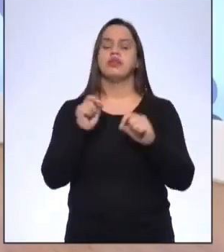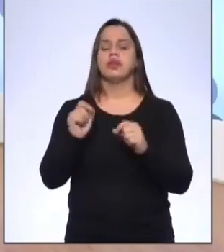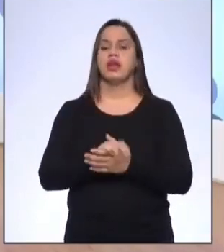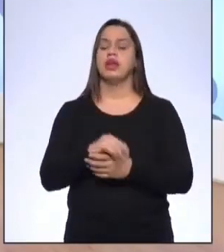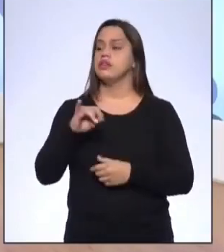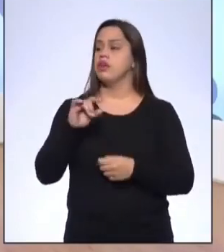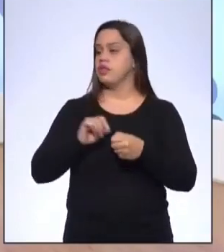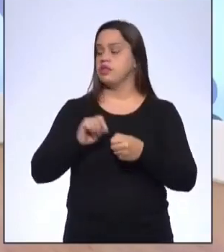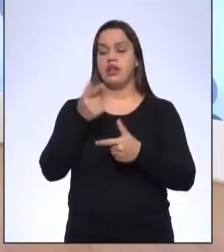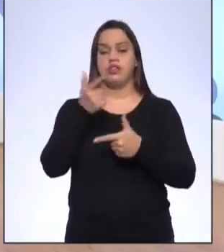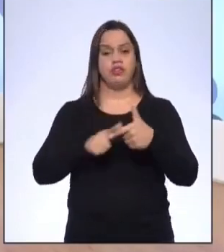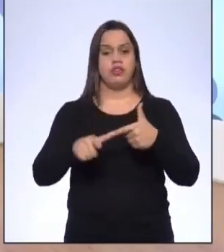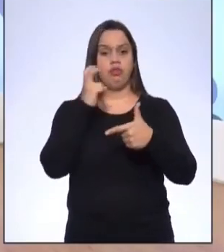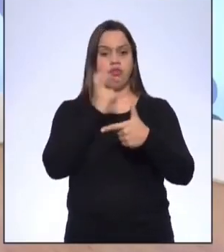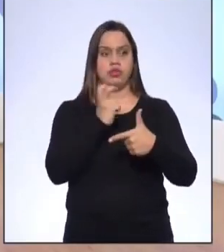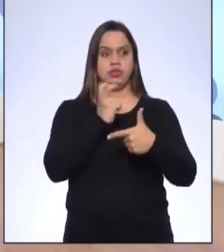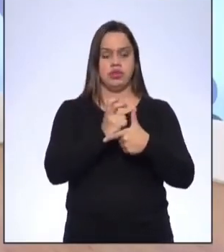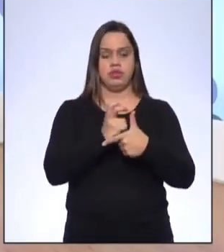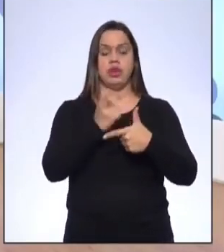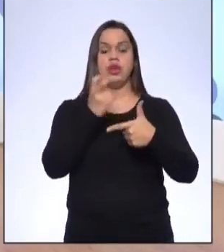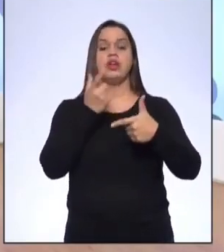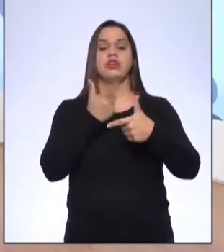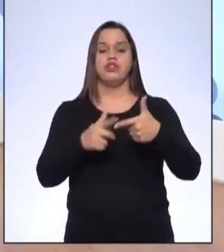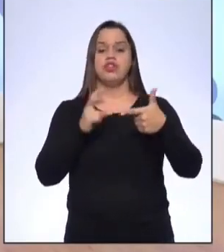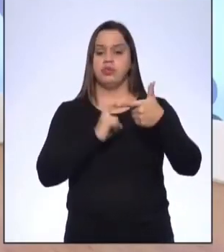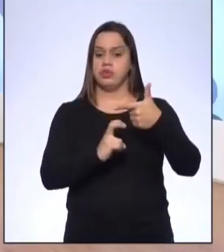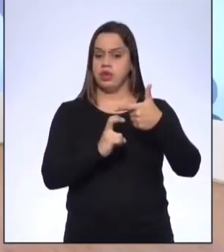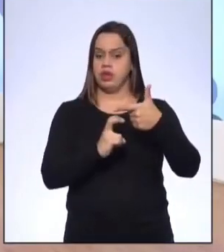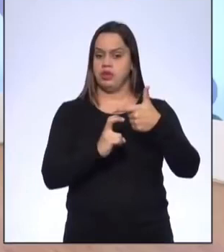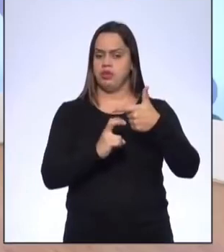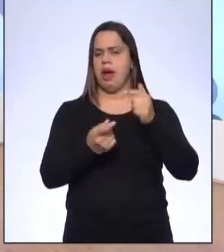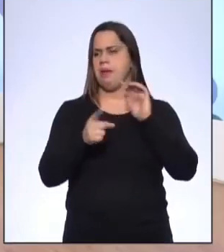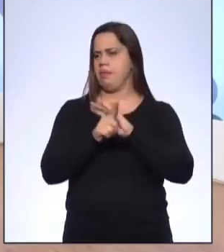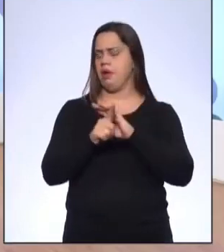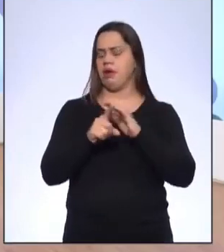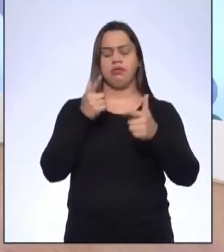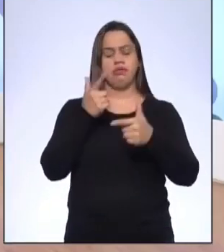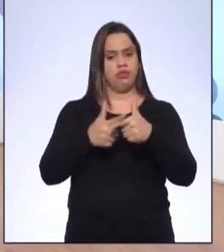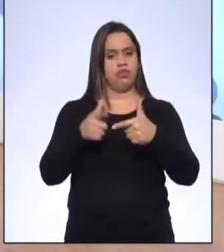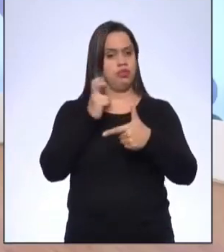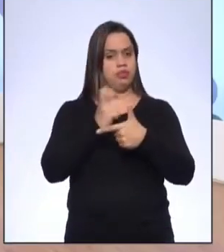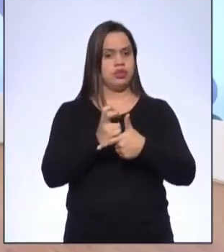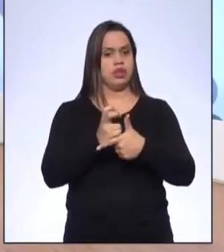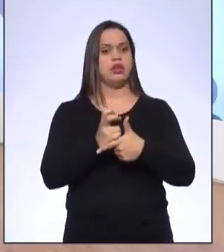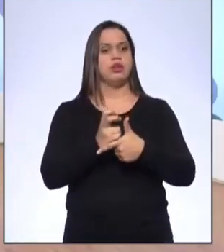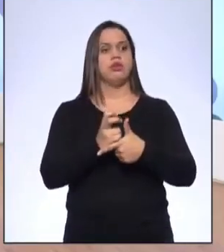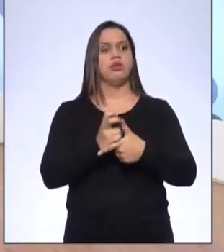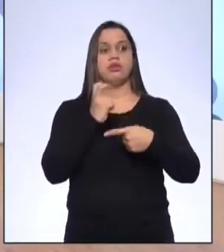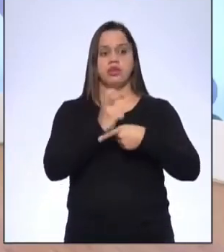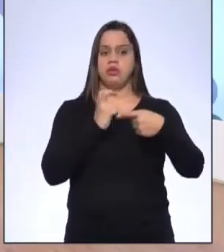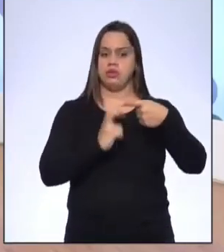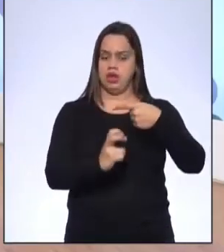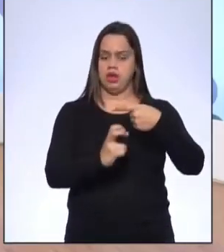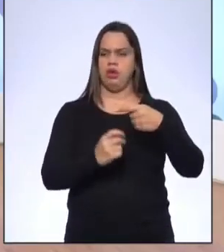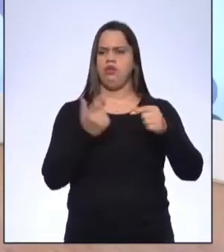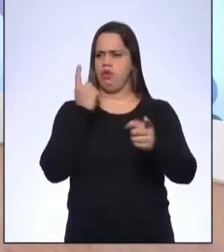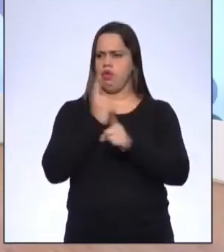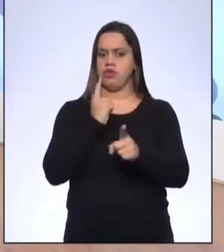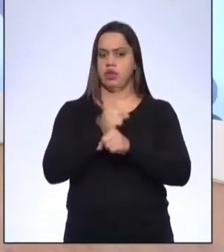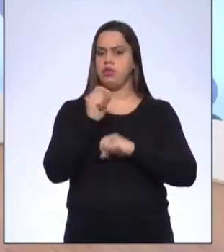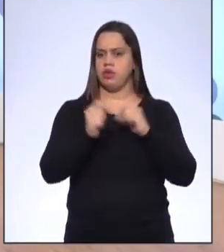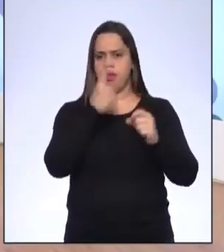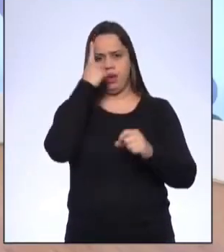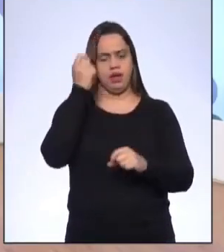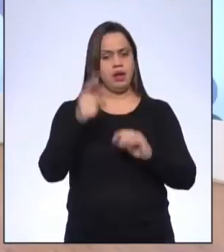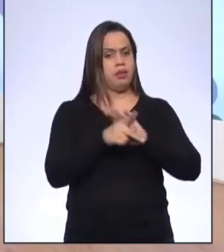por exemplo, dividir por 5 e dividir por 5, eu vou encontrar uma fração equivalente? Sim, que é a ideia da fração irredutível que a gente